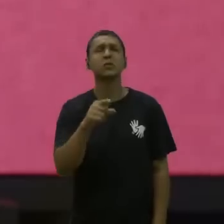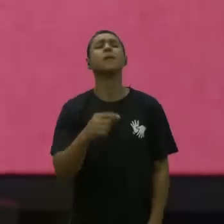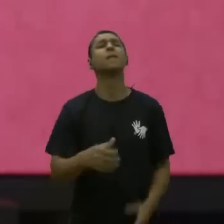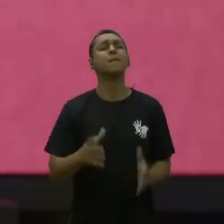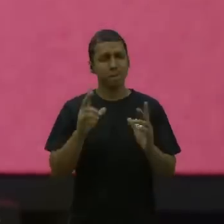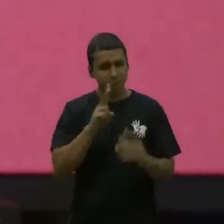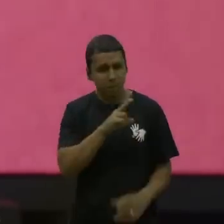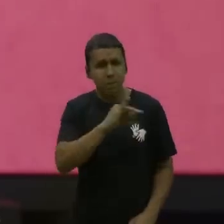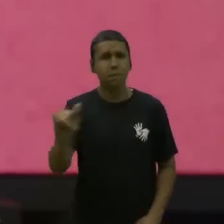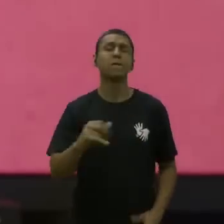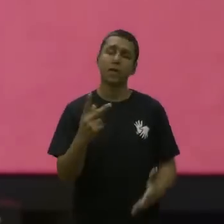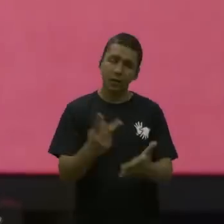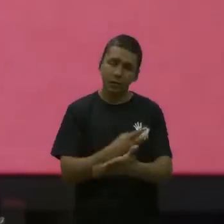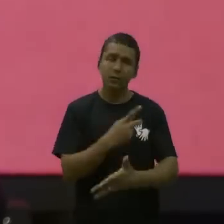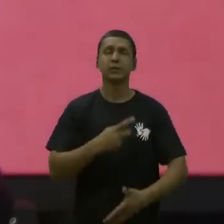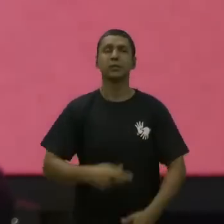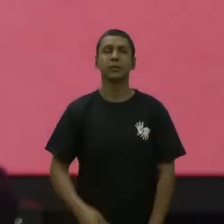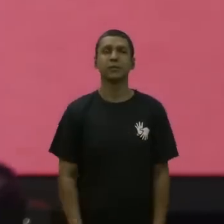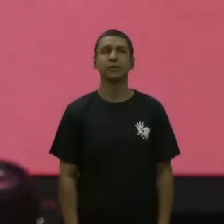chegar.